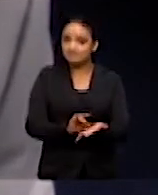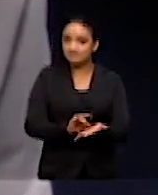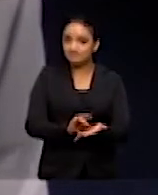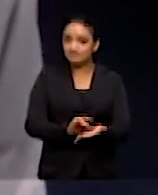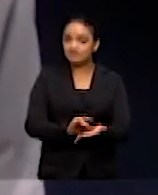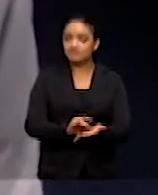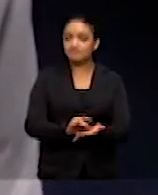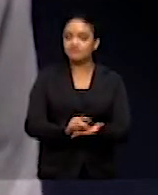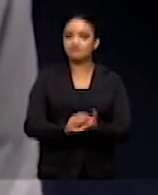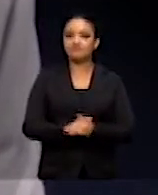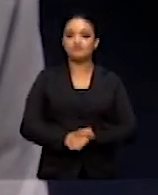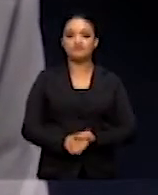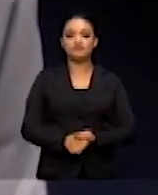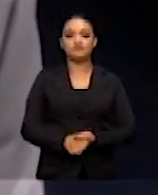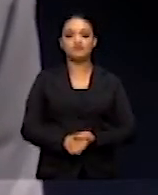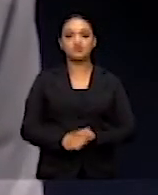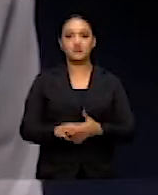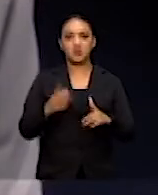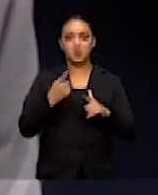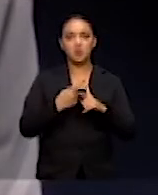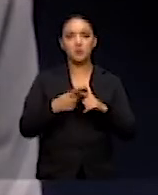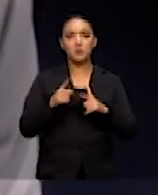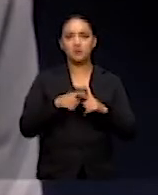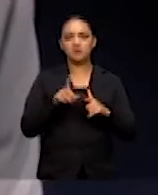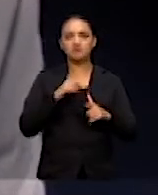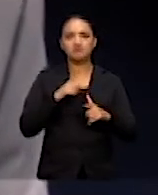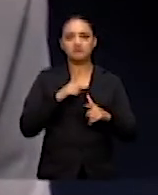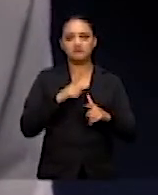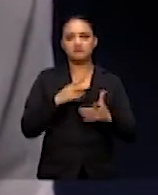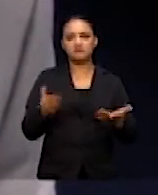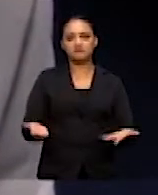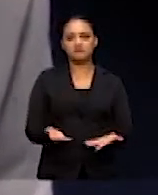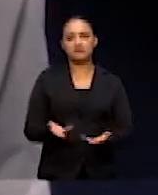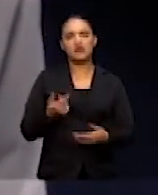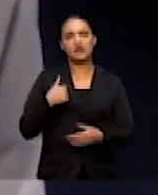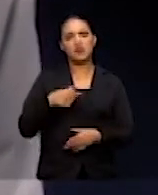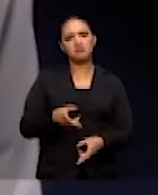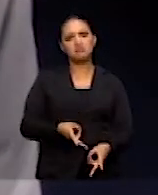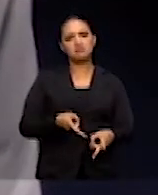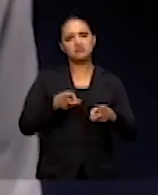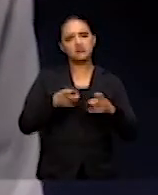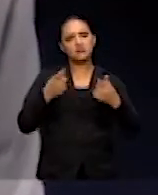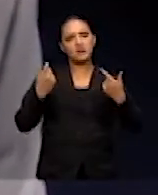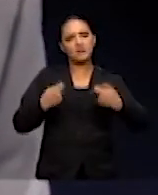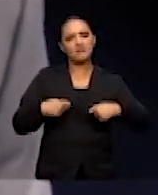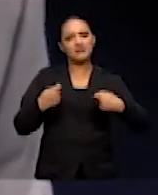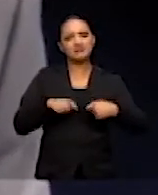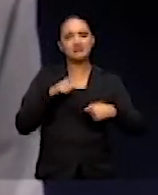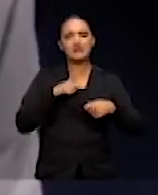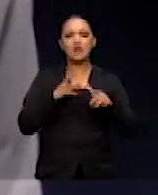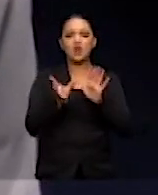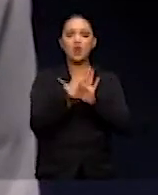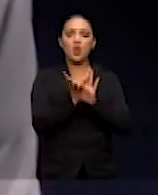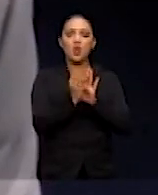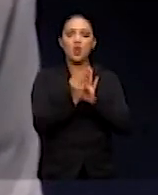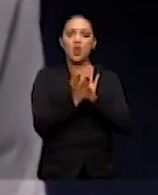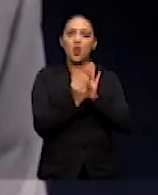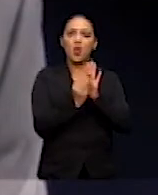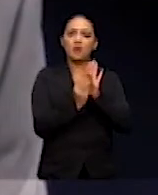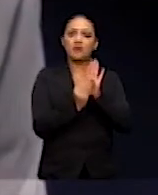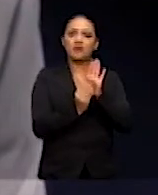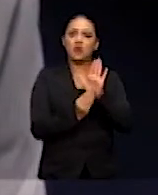fáticas subjacentes ao problema constitucional, entendo necessário fixar conteúdo mínimo